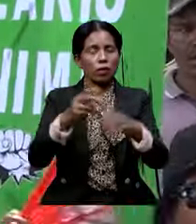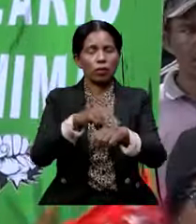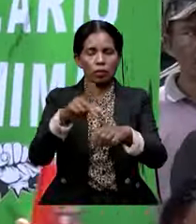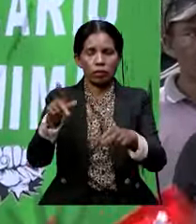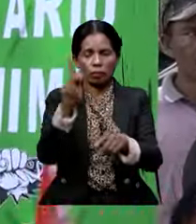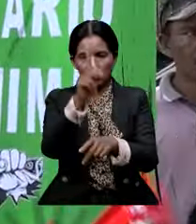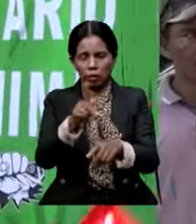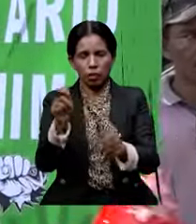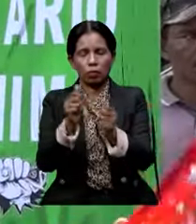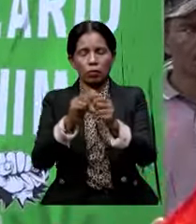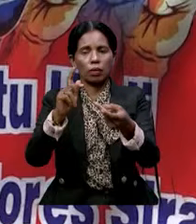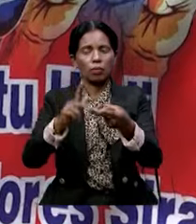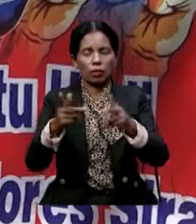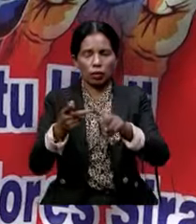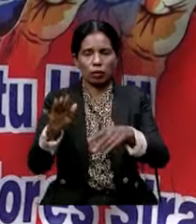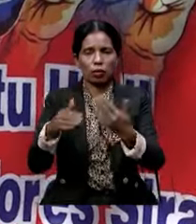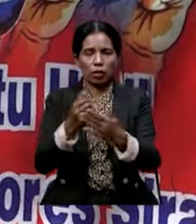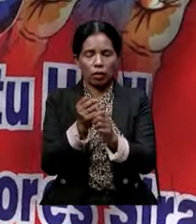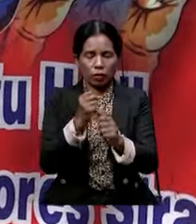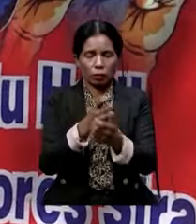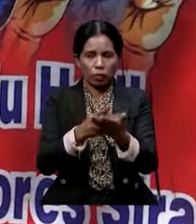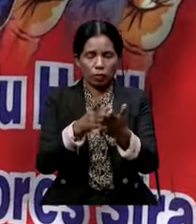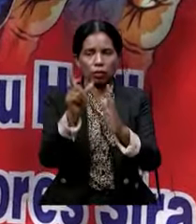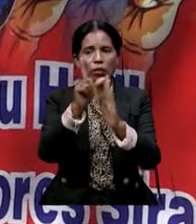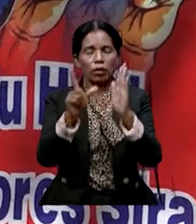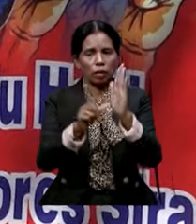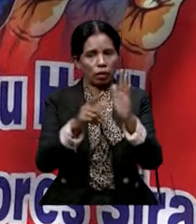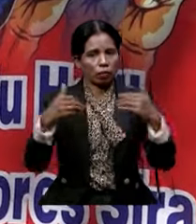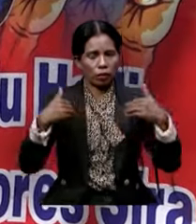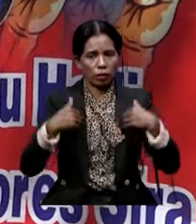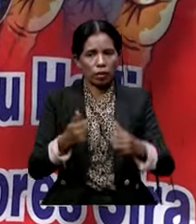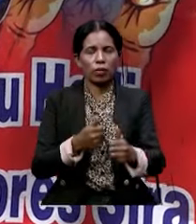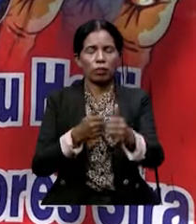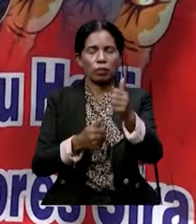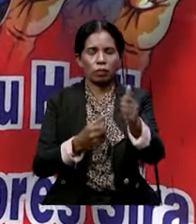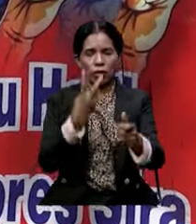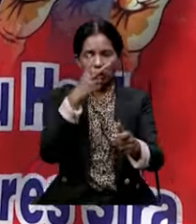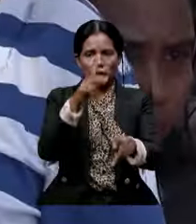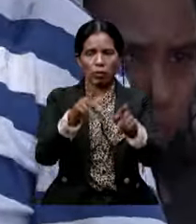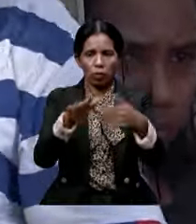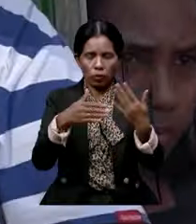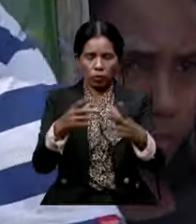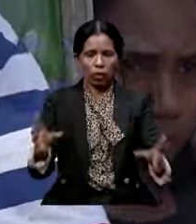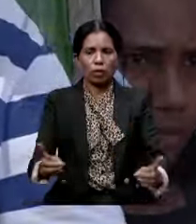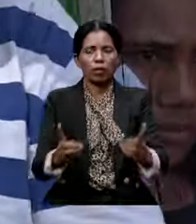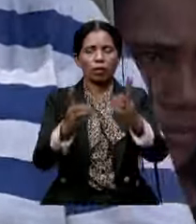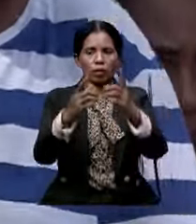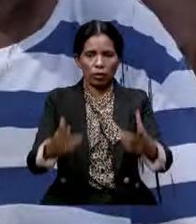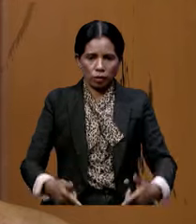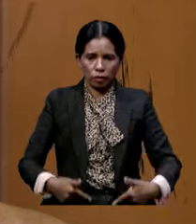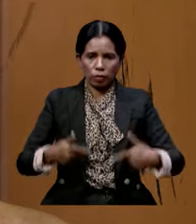com a parceria Cira, no ralo proposta do decreto-lei NBIA, baseia para a realidade NB povo em frente e amores